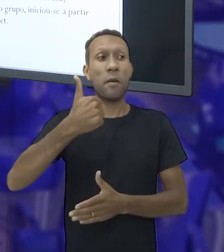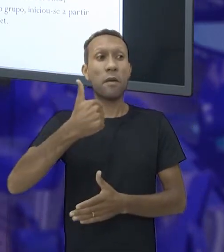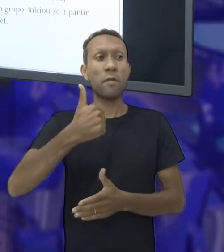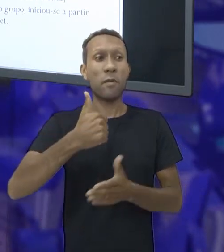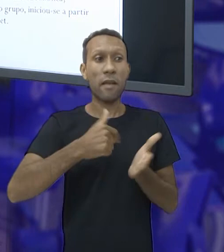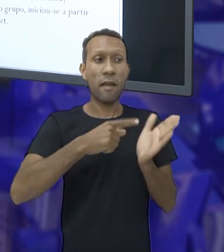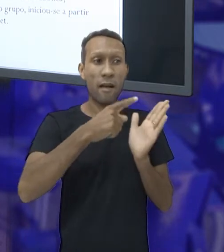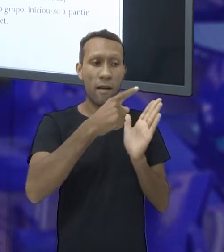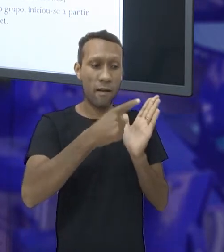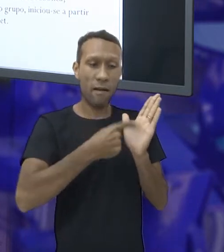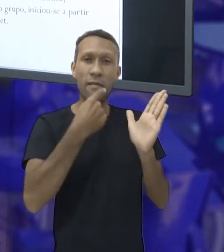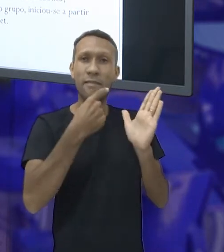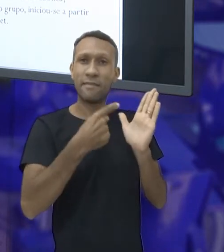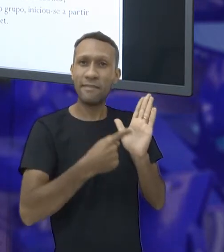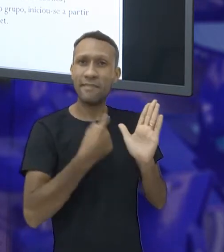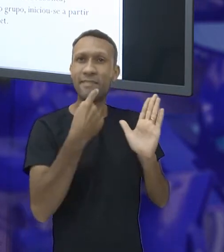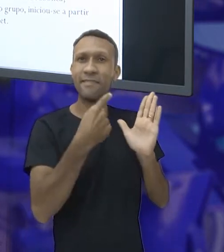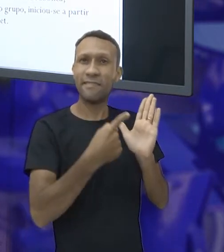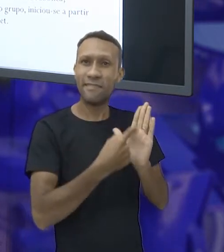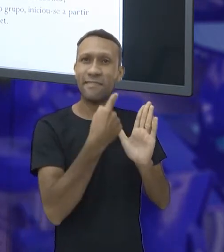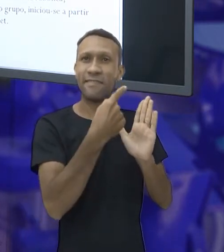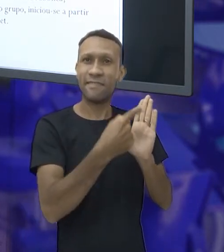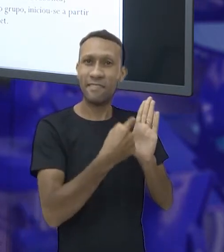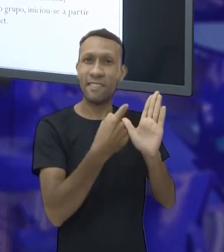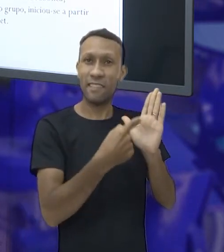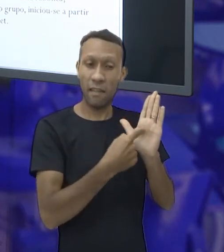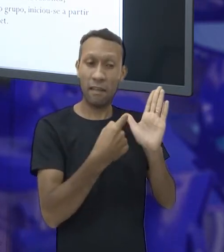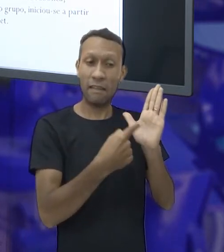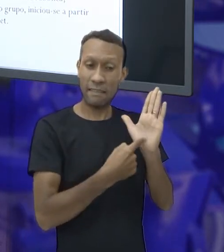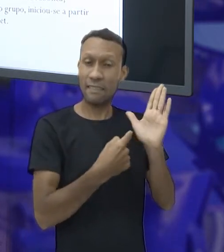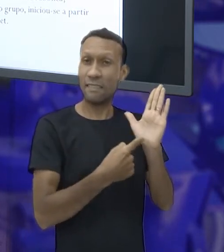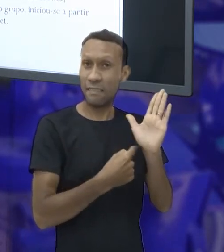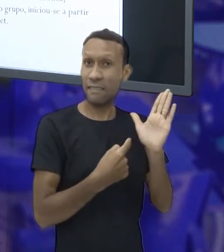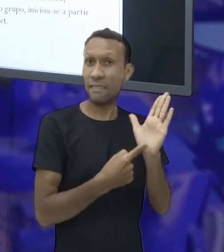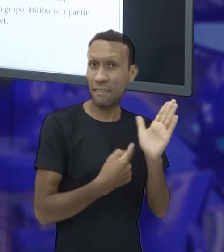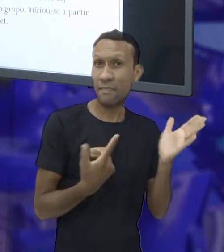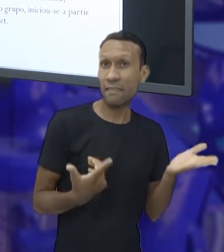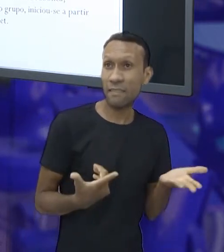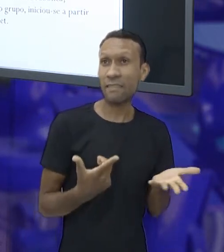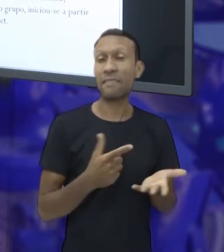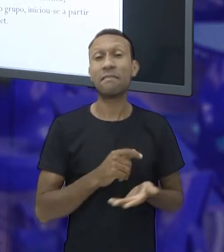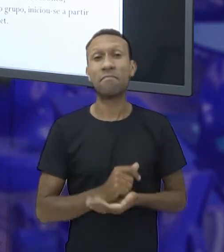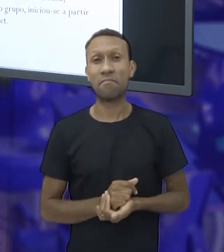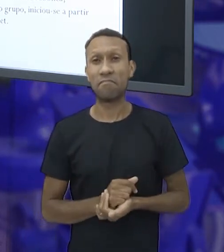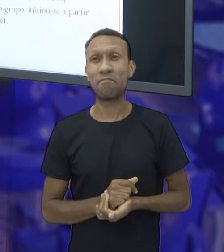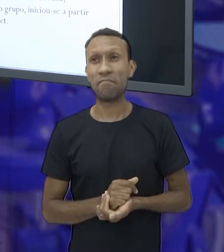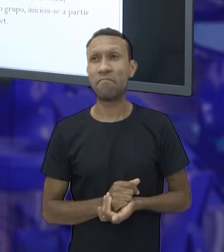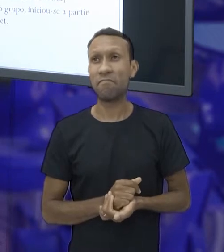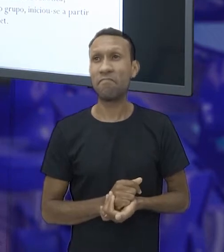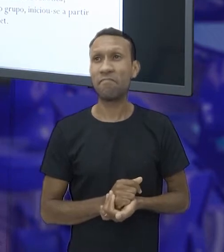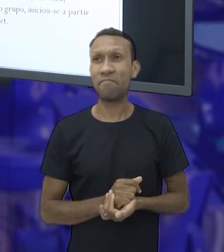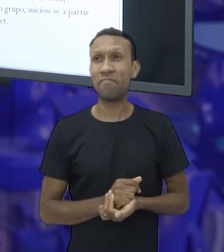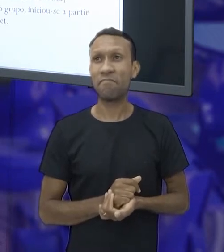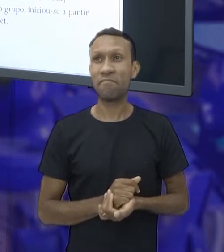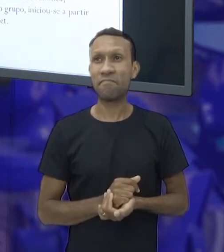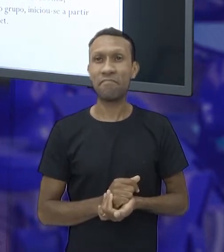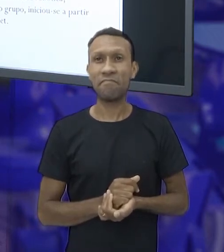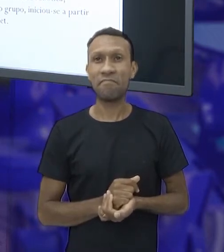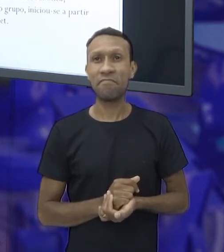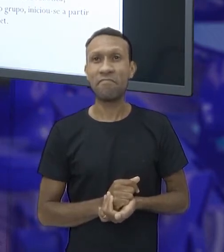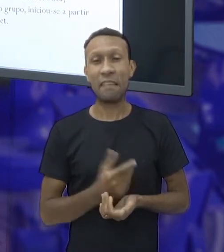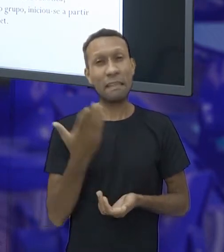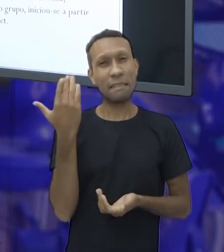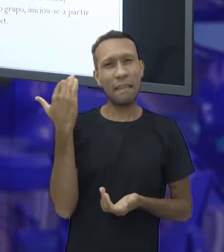primeiros smartphones pertenciam à empresa canadense chamada BlackBerry, com o teclado QWERTY, né? Aqueles botõezinhos